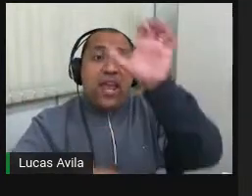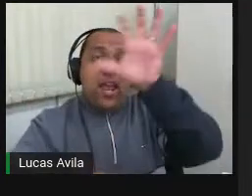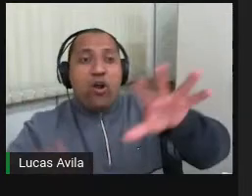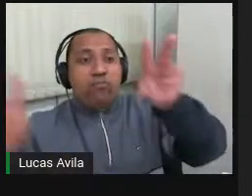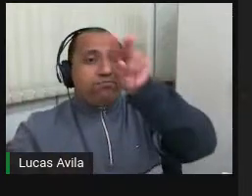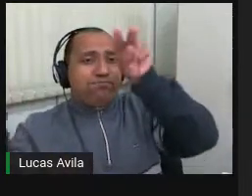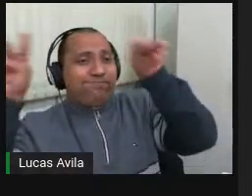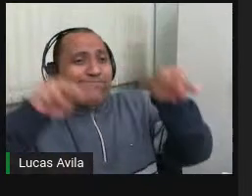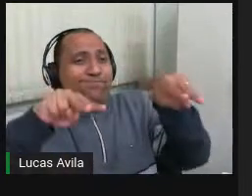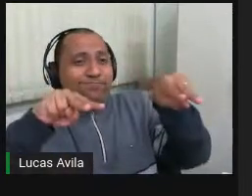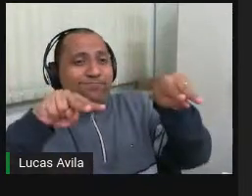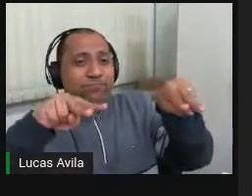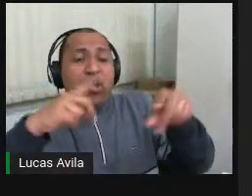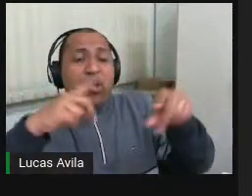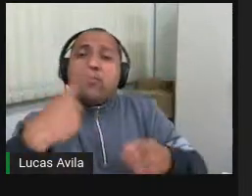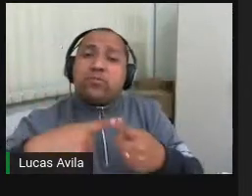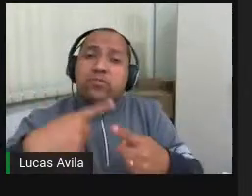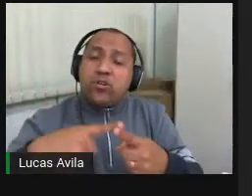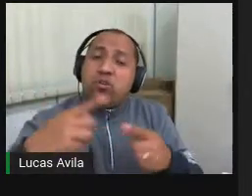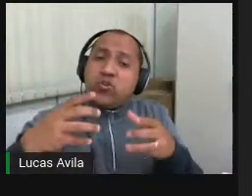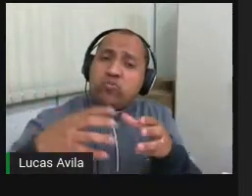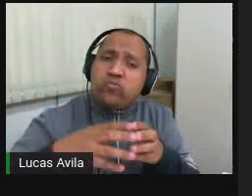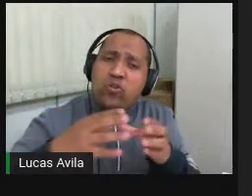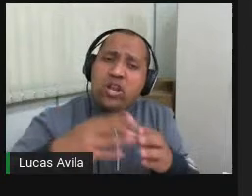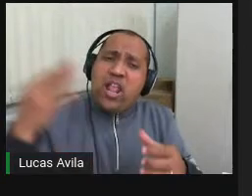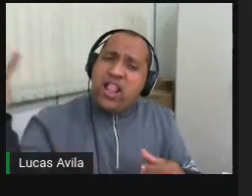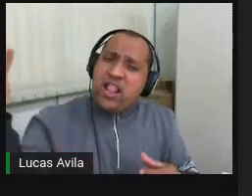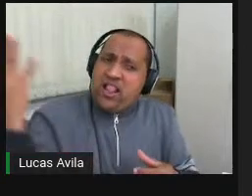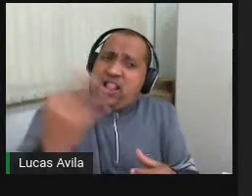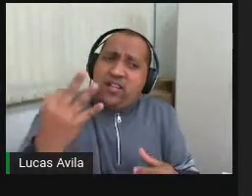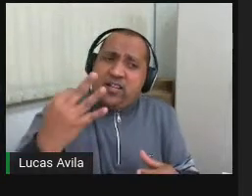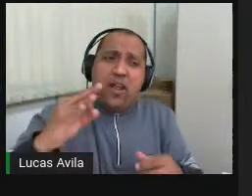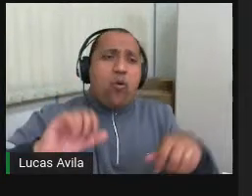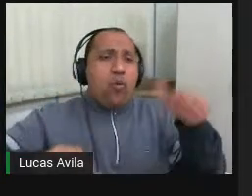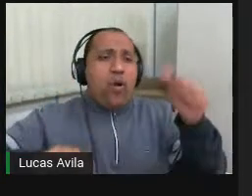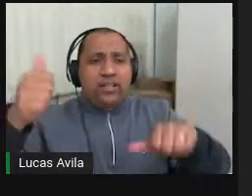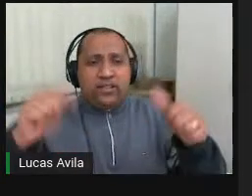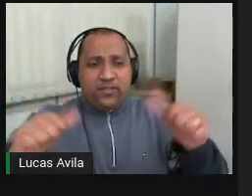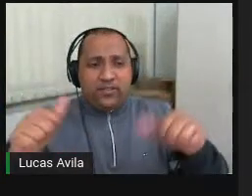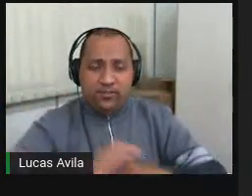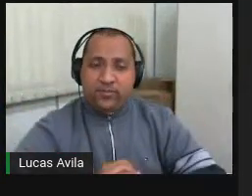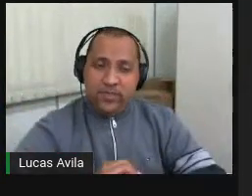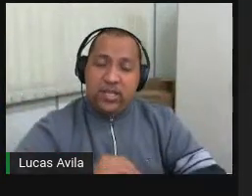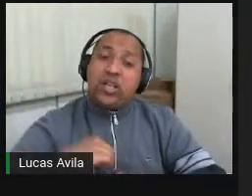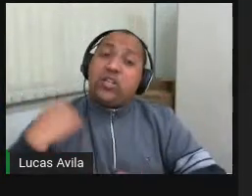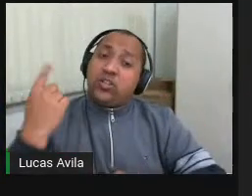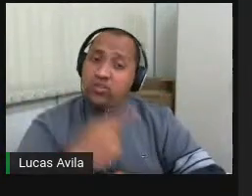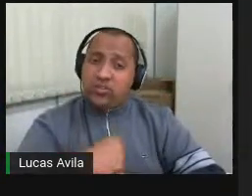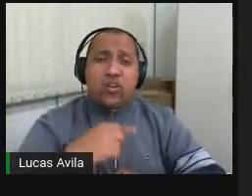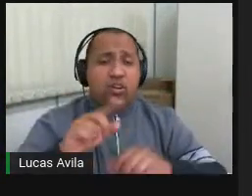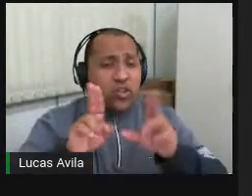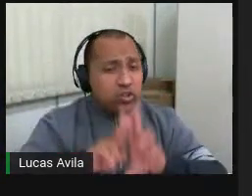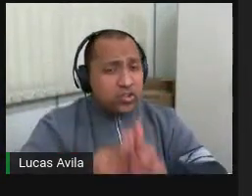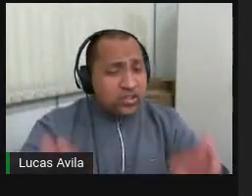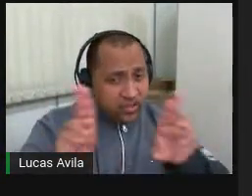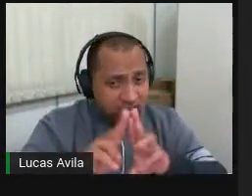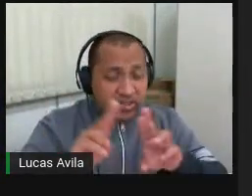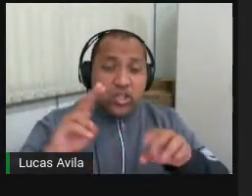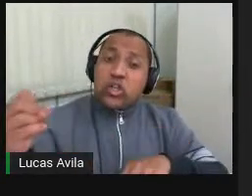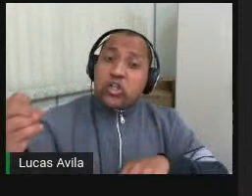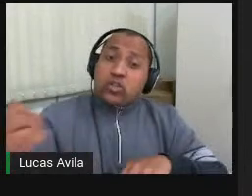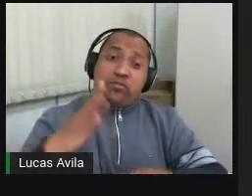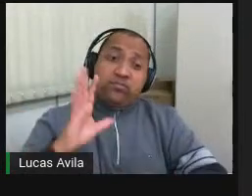nós somos um grupo de excelência em qualidade. Nós somos uma das melhores universidades recentes